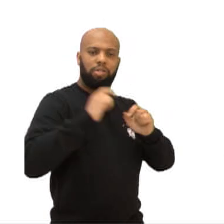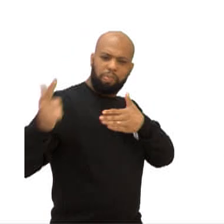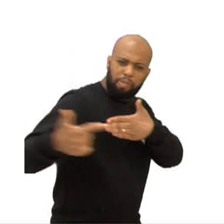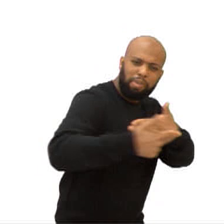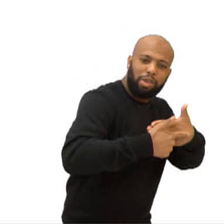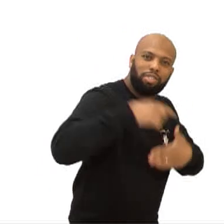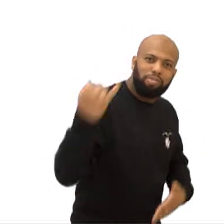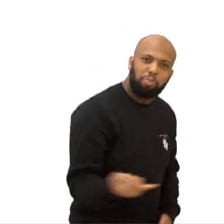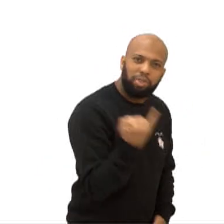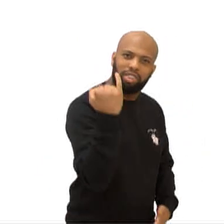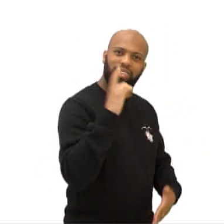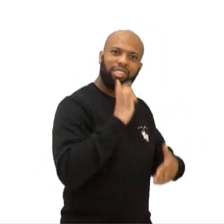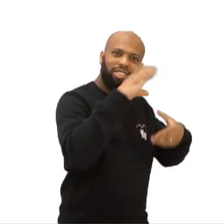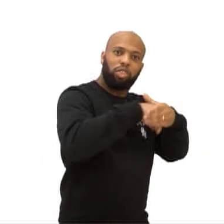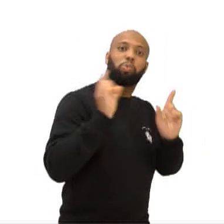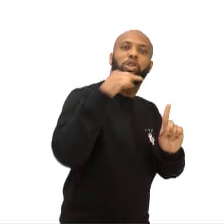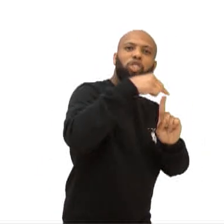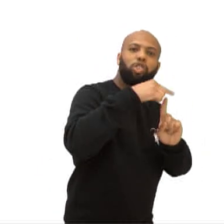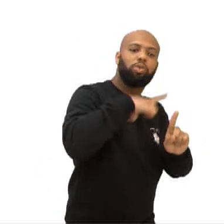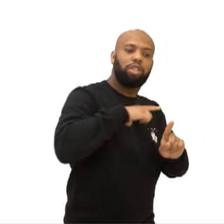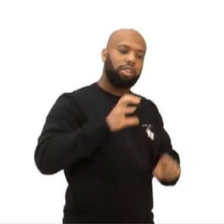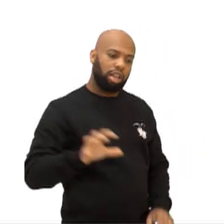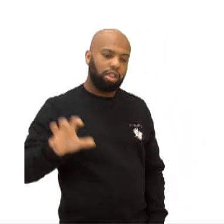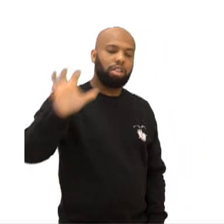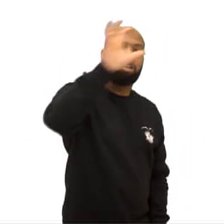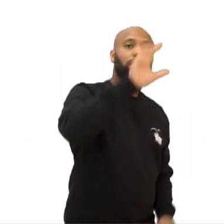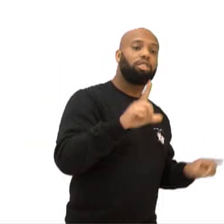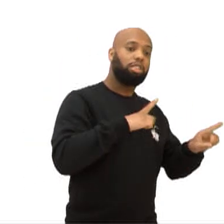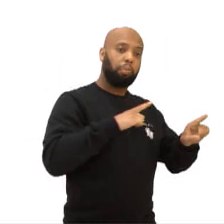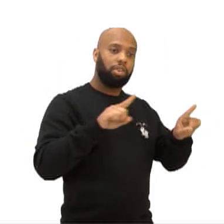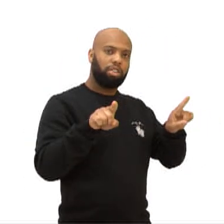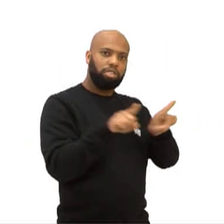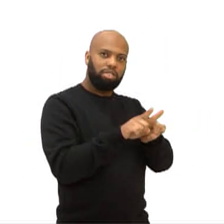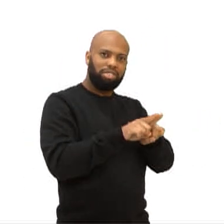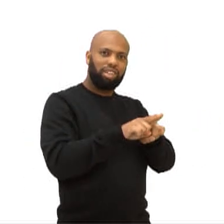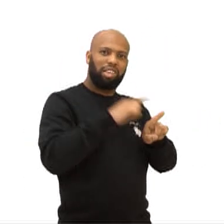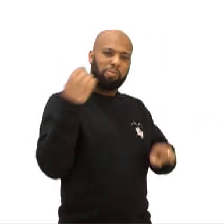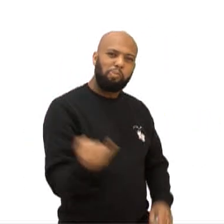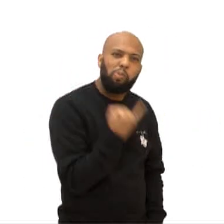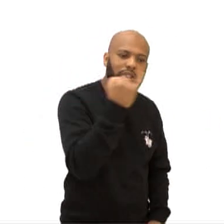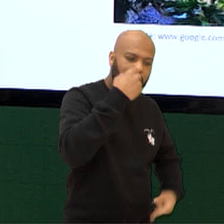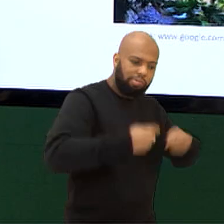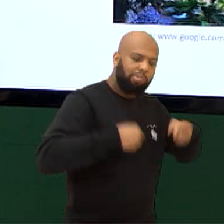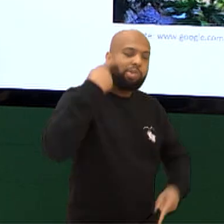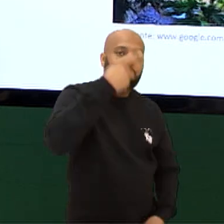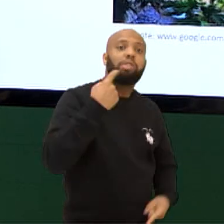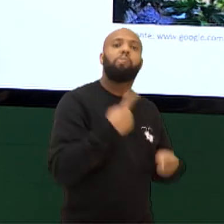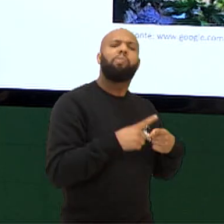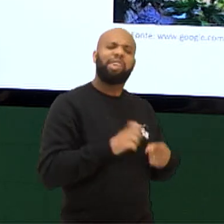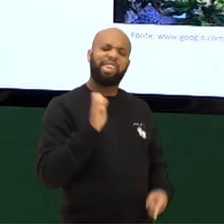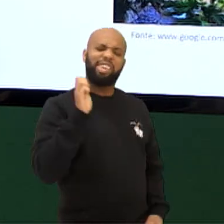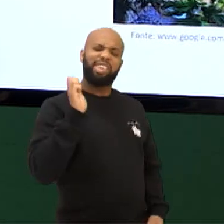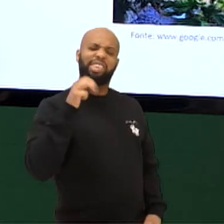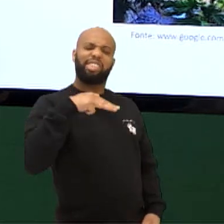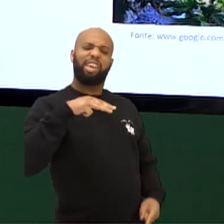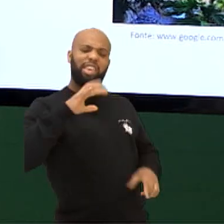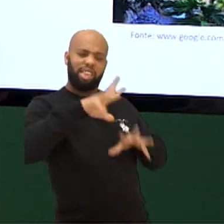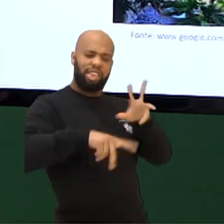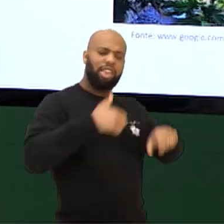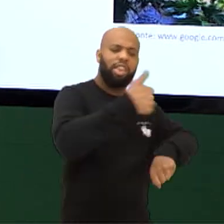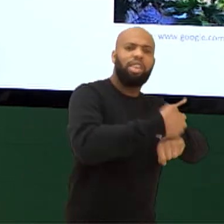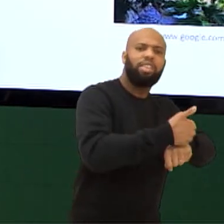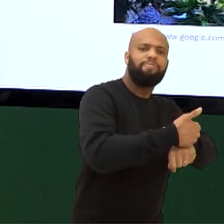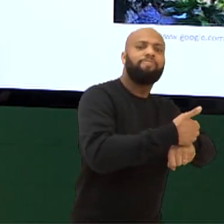econômico muito importante nessa região e político também. Por que eu falei para vocês? Foram colonizados por quem? Por